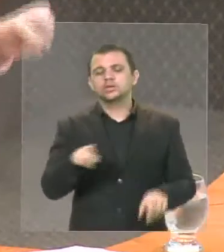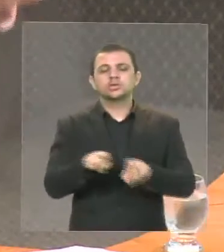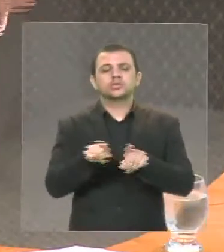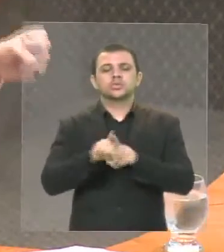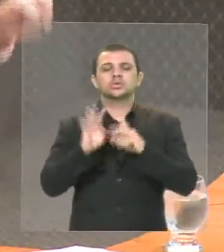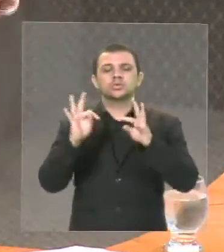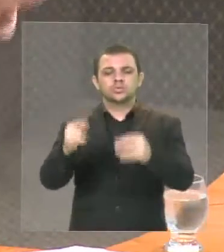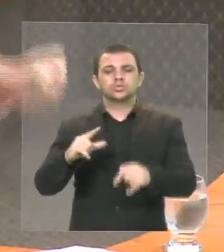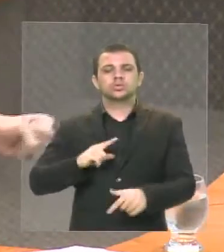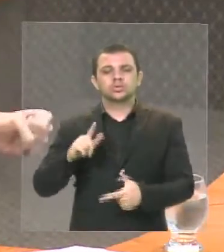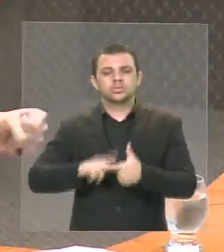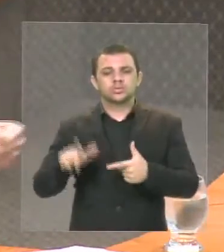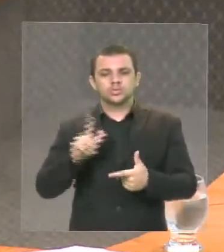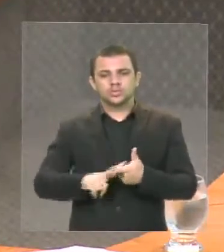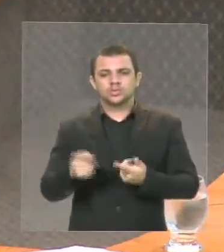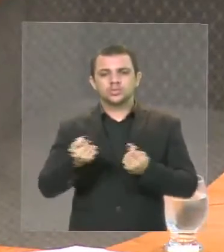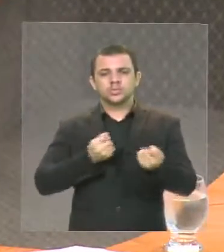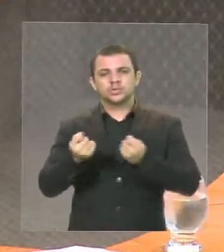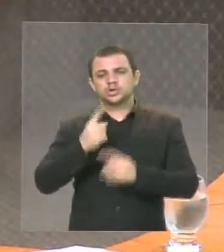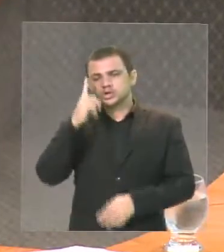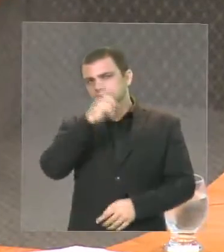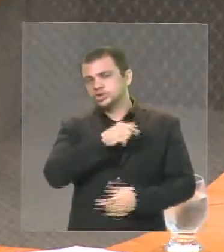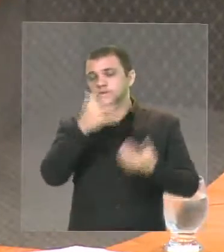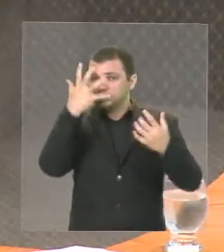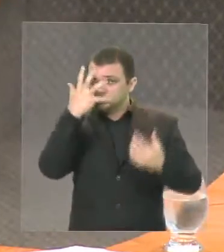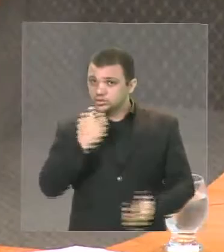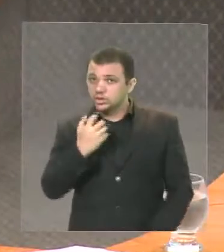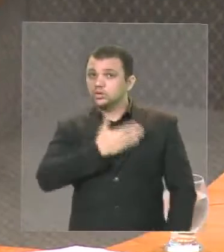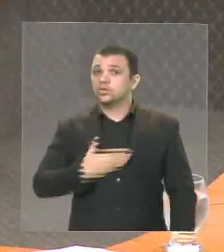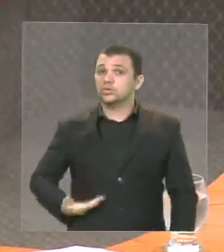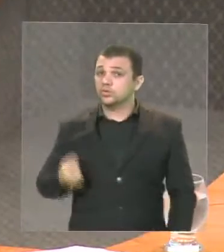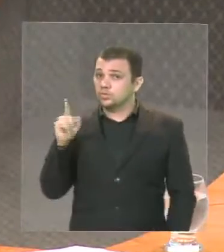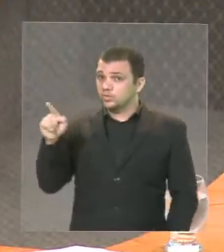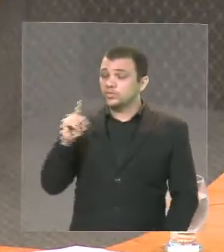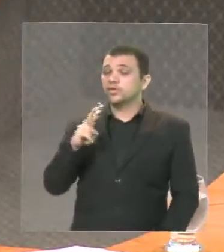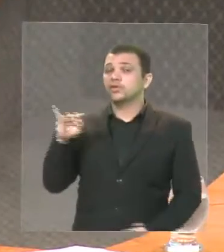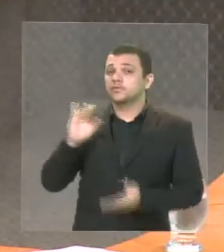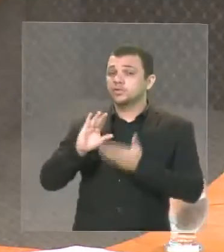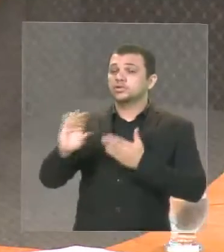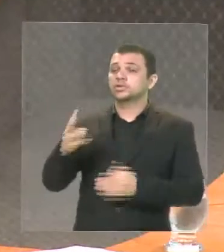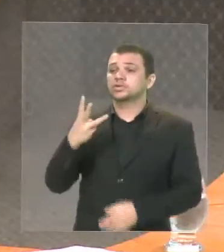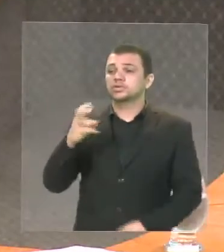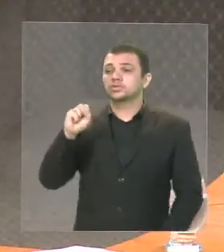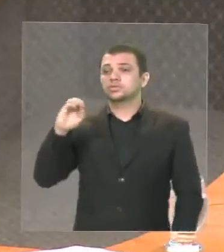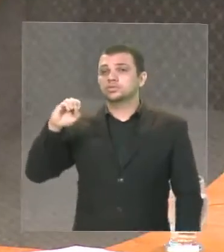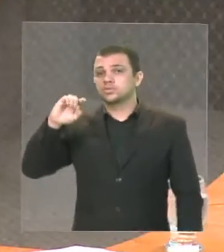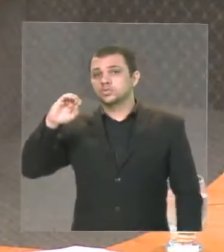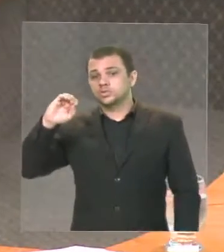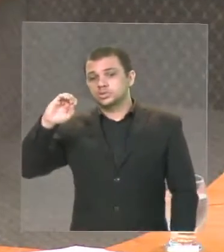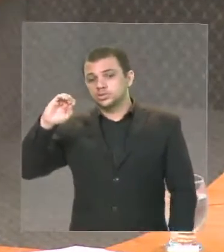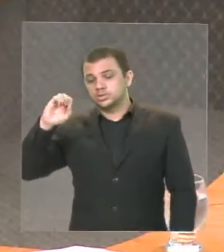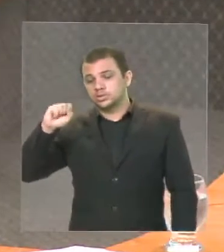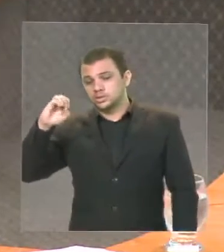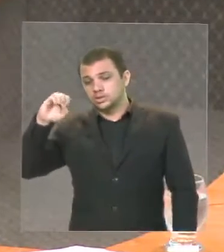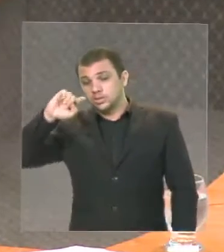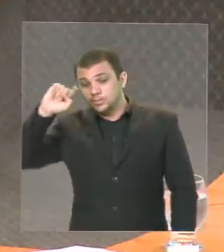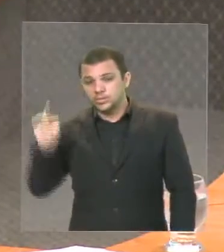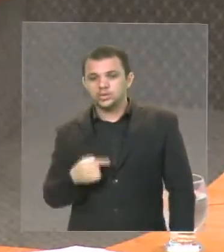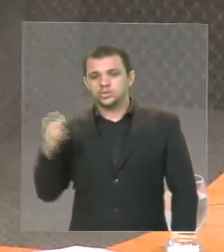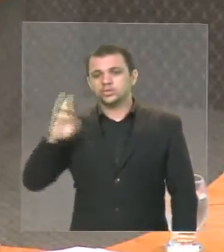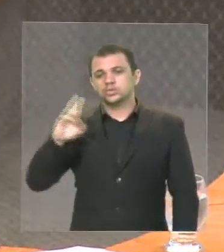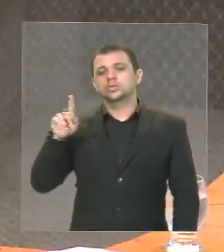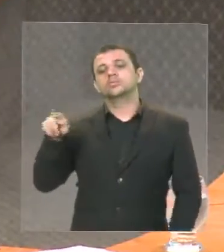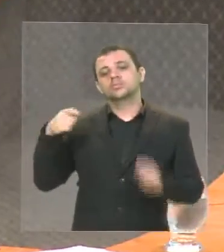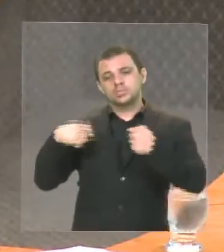dificuldades financeiras sérias, e o governo vai receber 380 milhões, então ele precisa ser muito bem dividido.